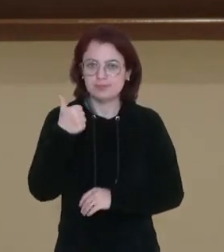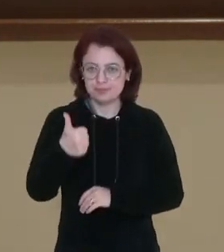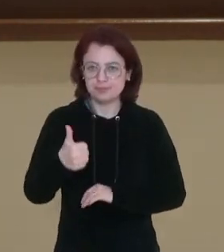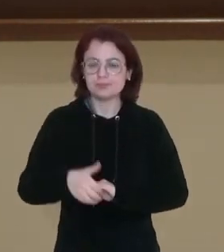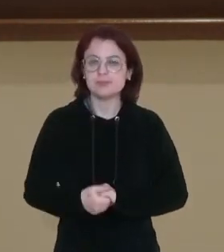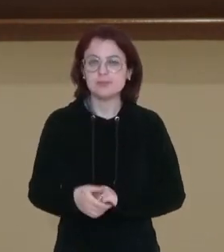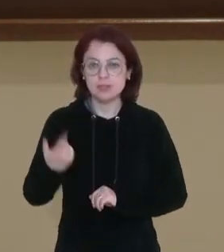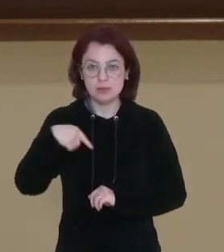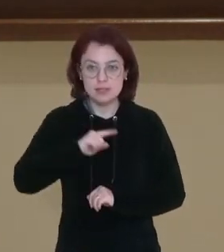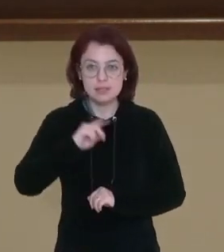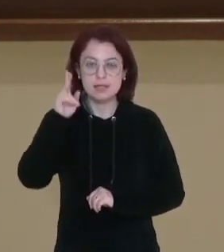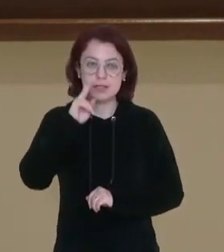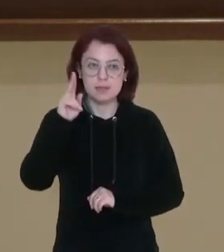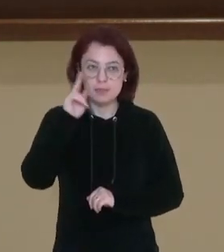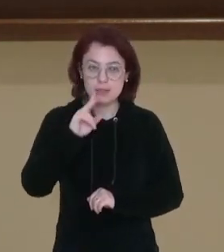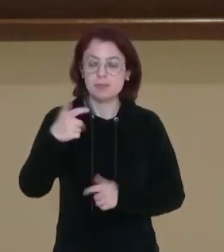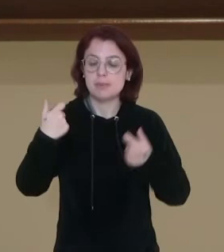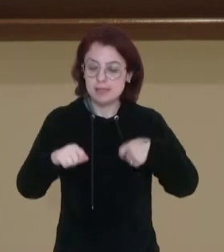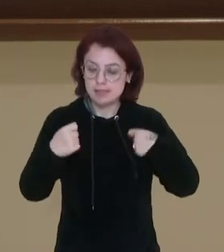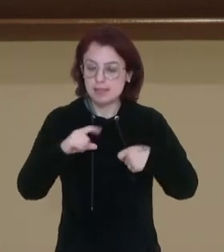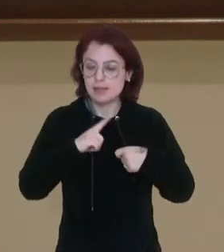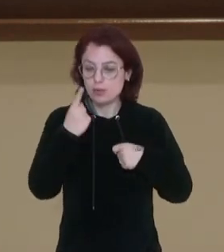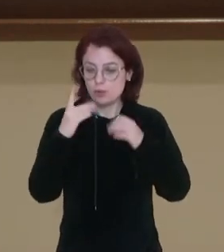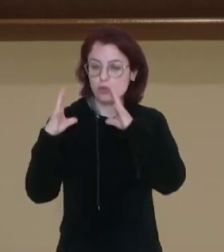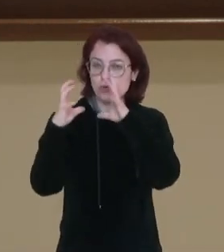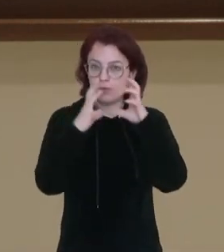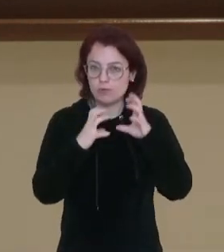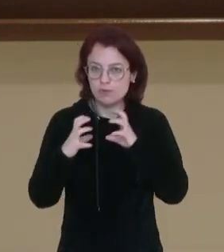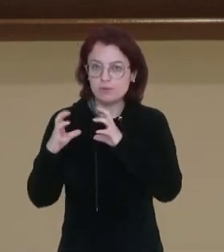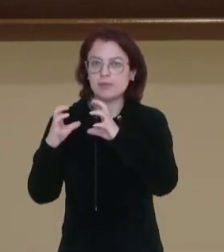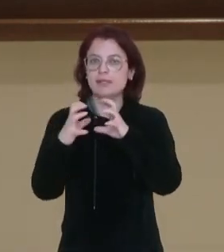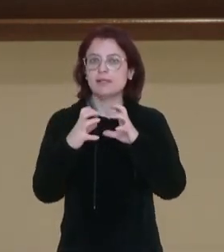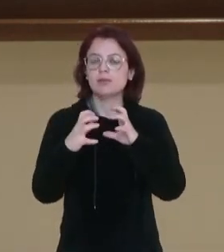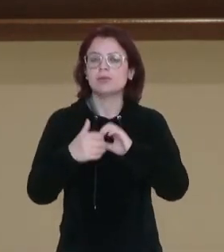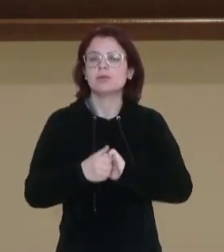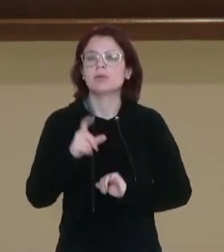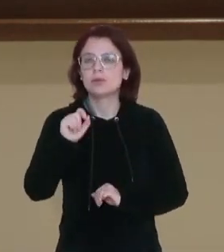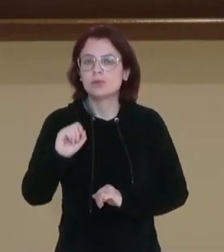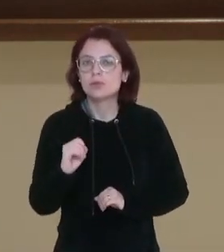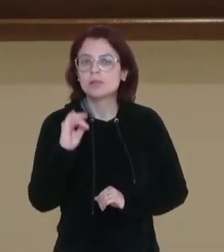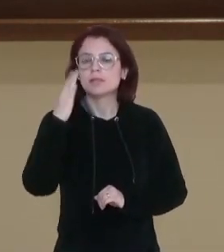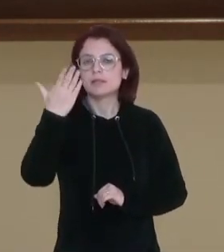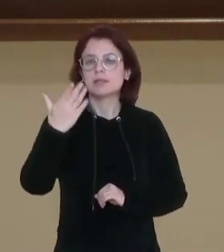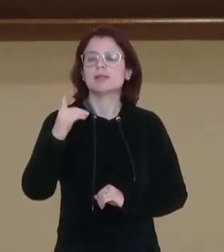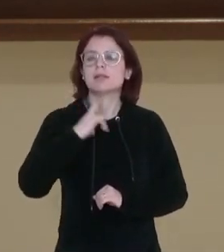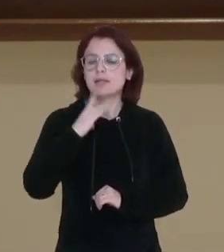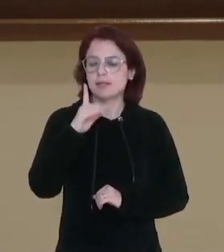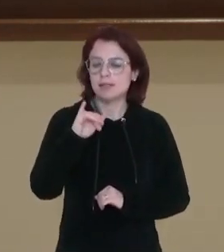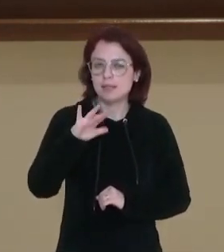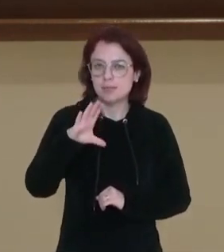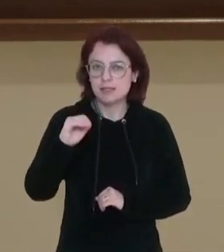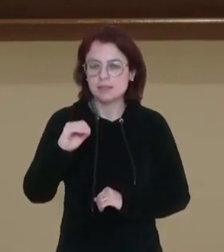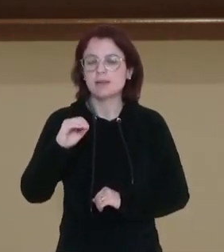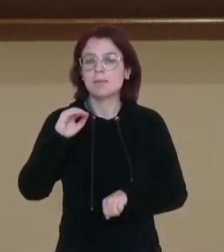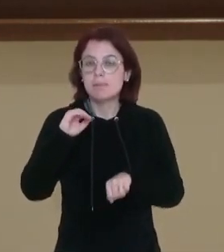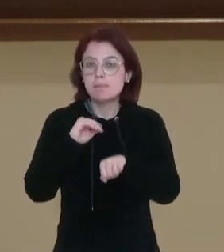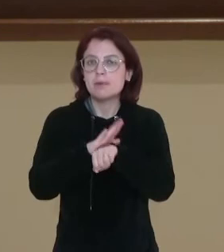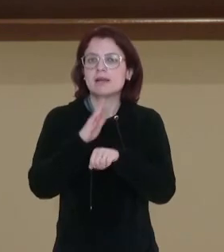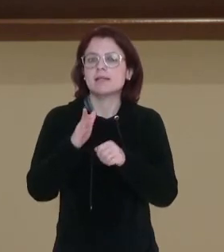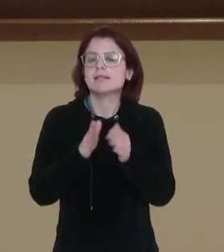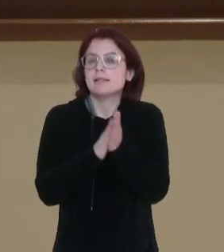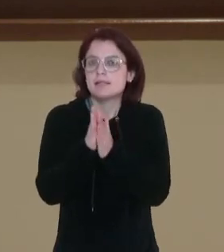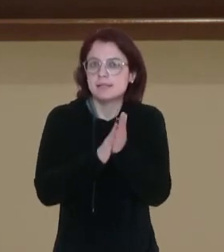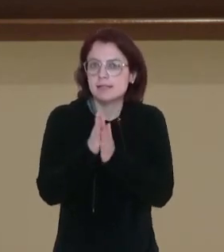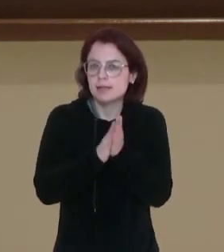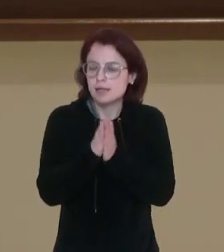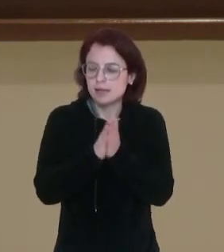tá? Lembrando que tem que ter um conflito em torno do qual giram as demais ações, né? O clímax, que é aquele momento de maior emoção